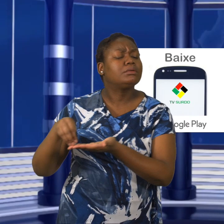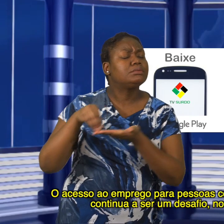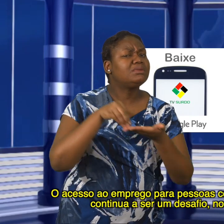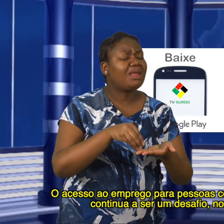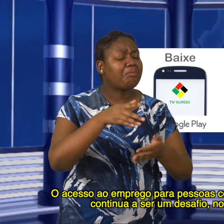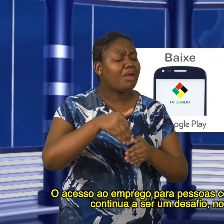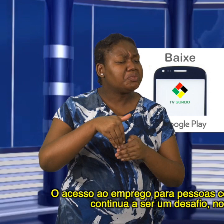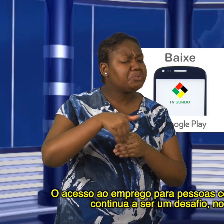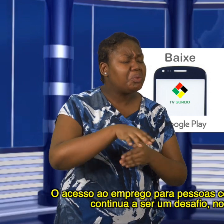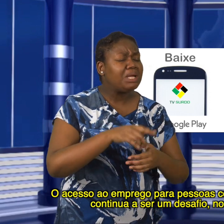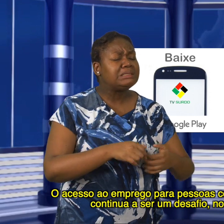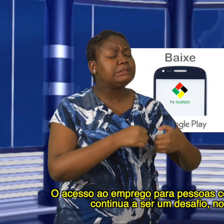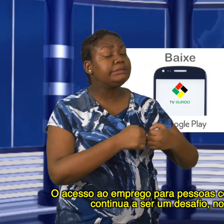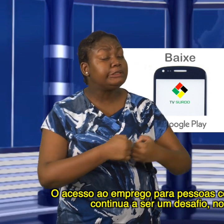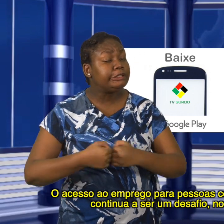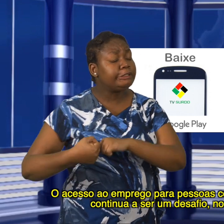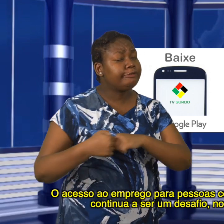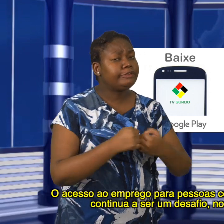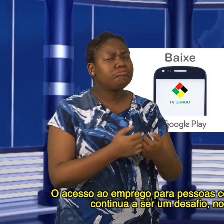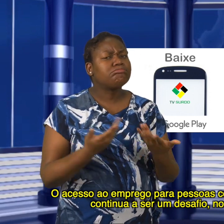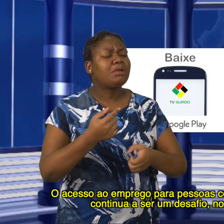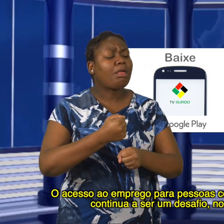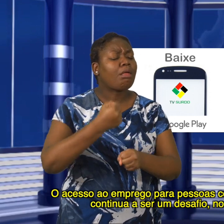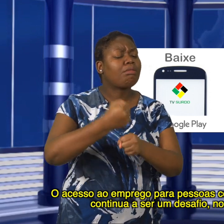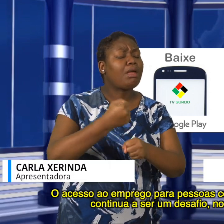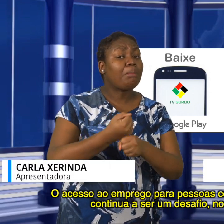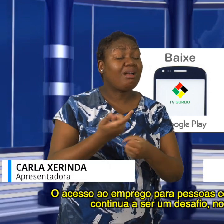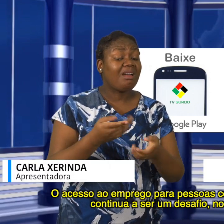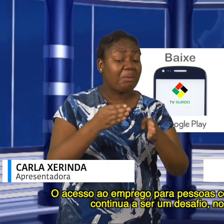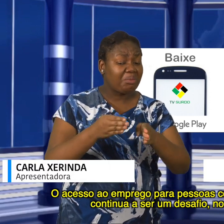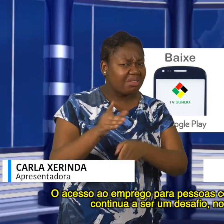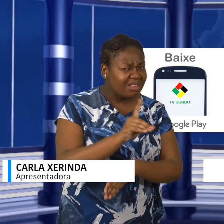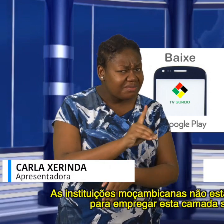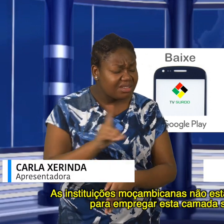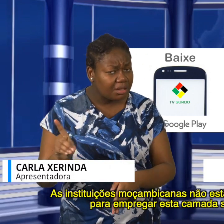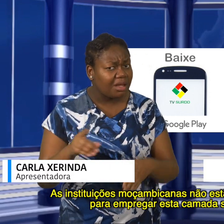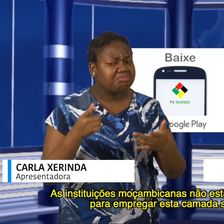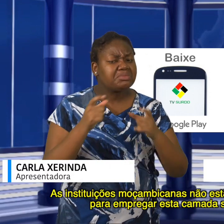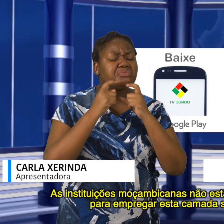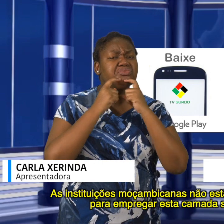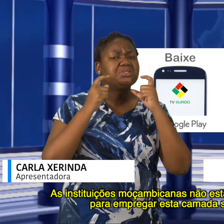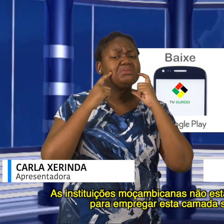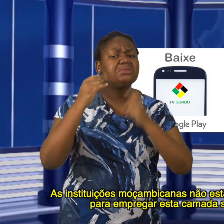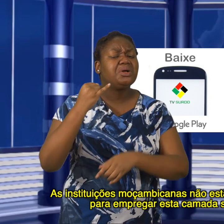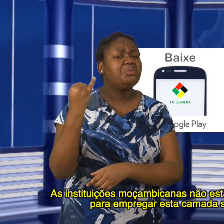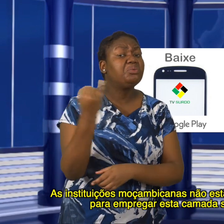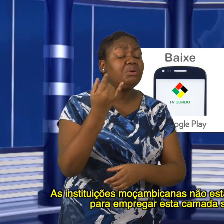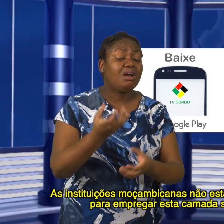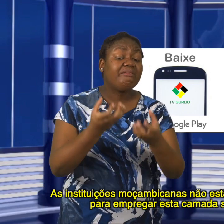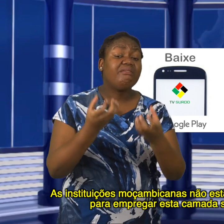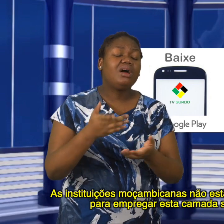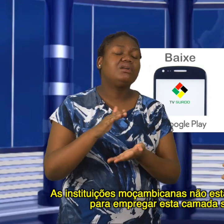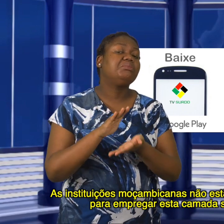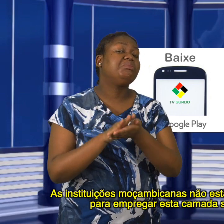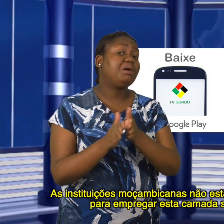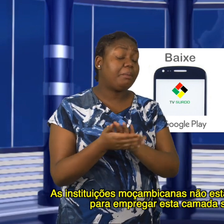O acesso ao emprego para pessoas com deficiência continua a ser um desafio no país. As instituições moçambicanas